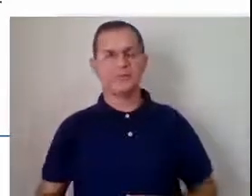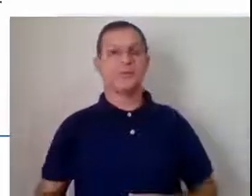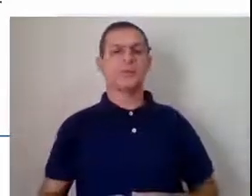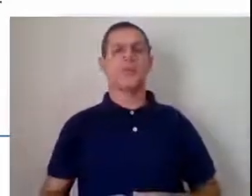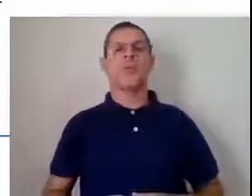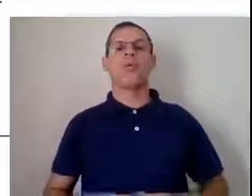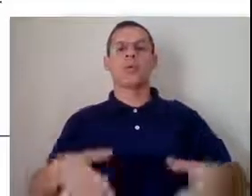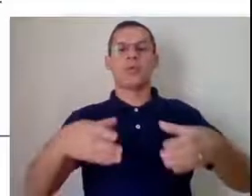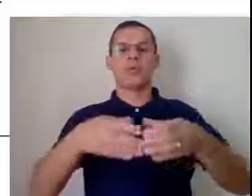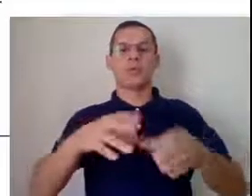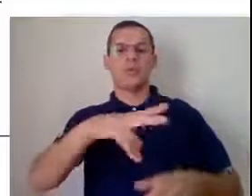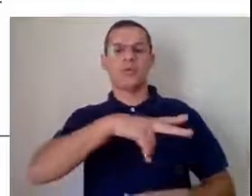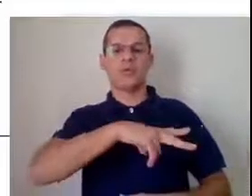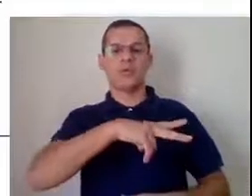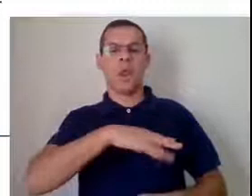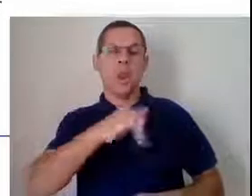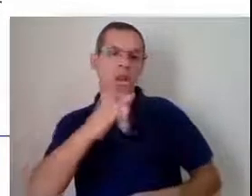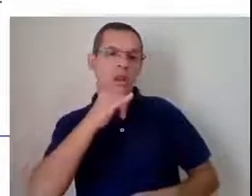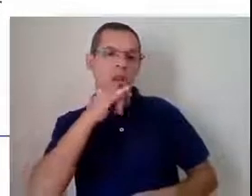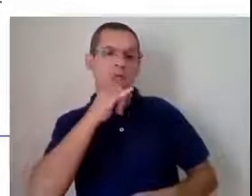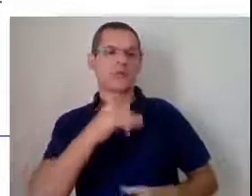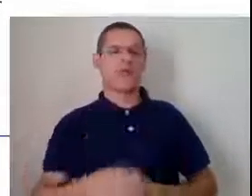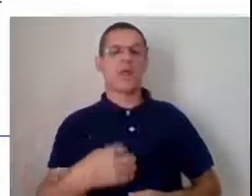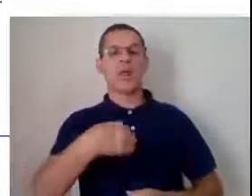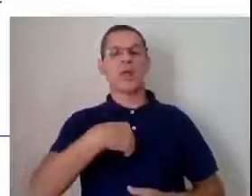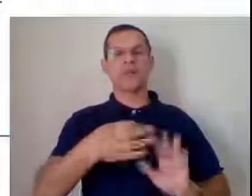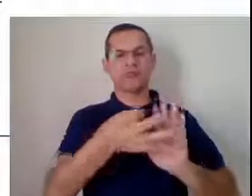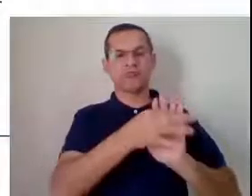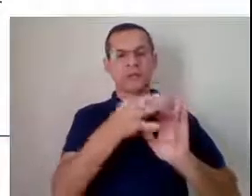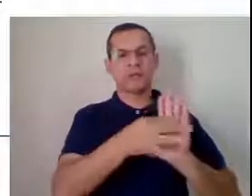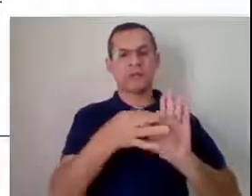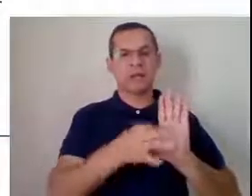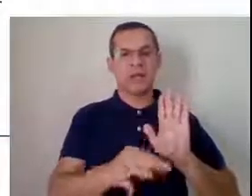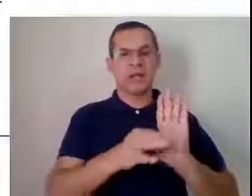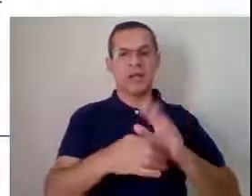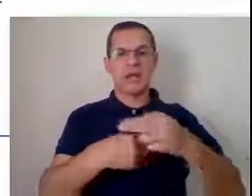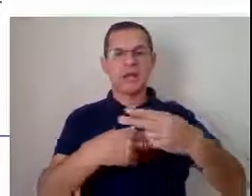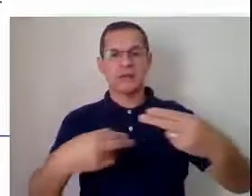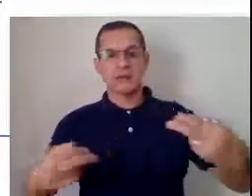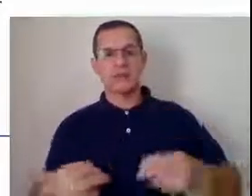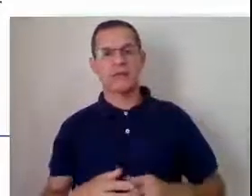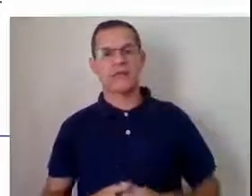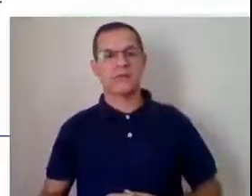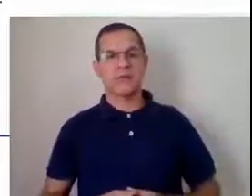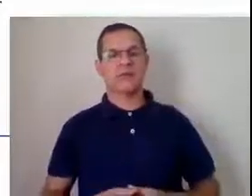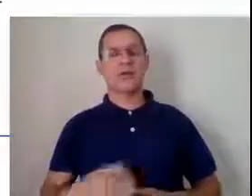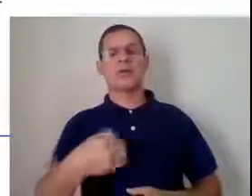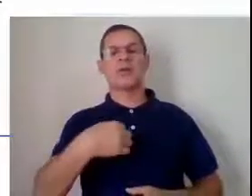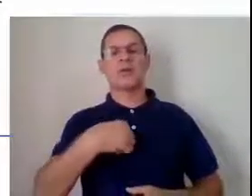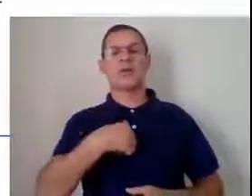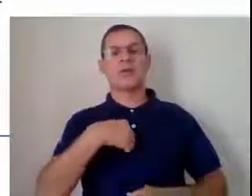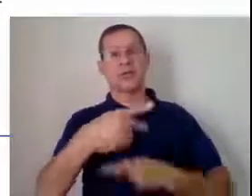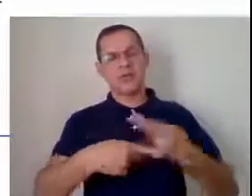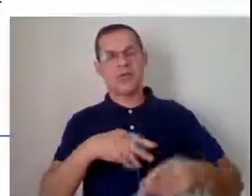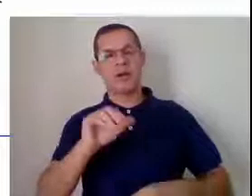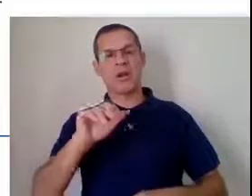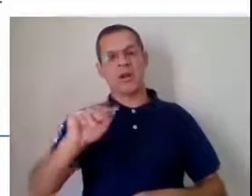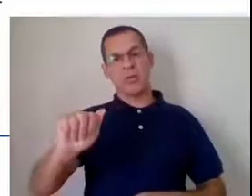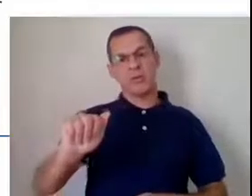Um conjunto particular. Por exemplo, se eu listar os seus elementos, se eu disser que o